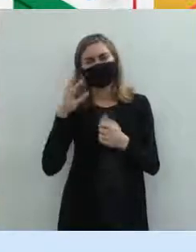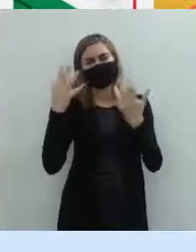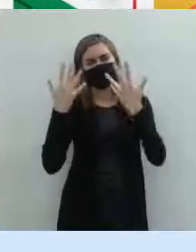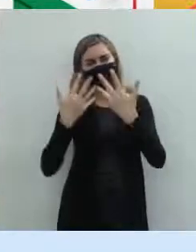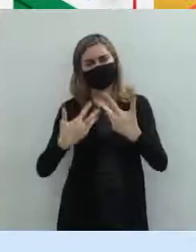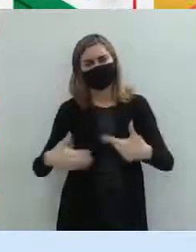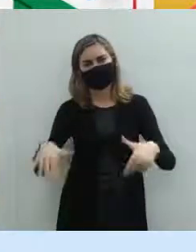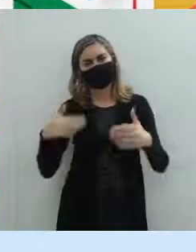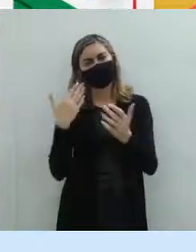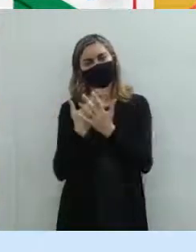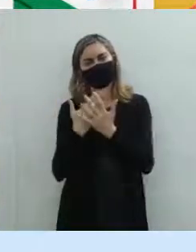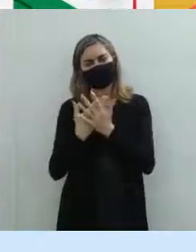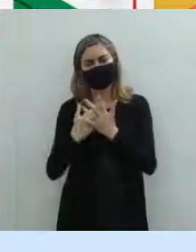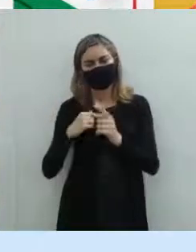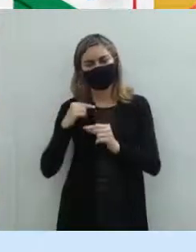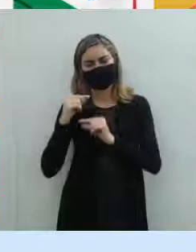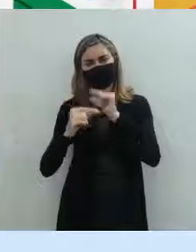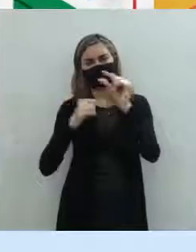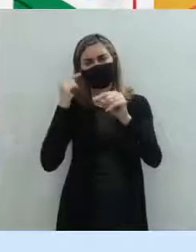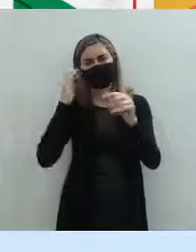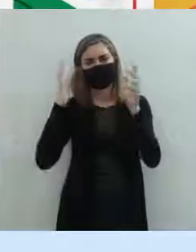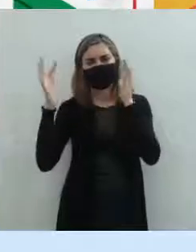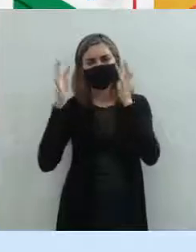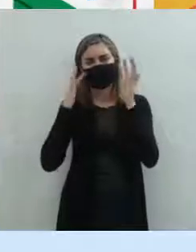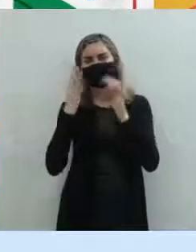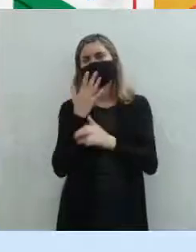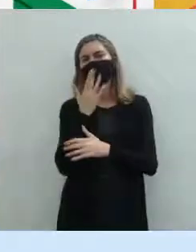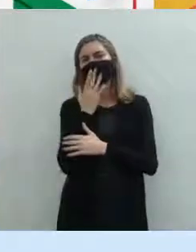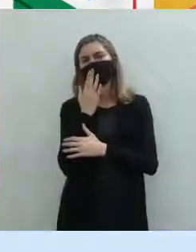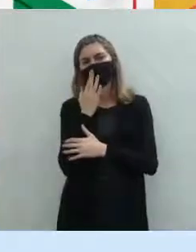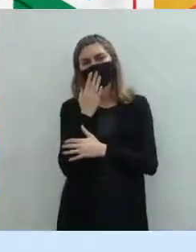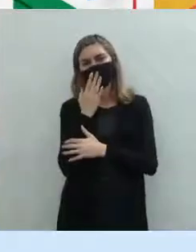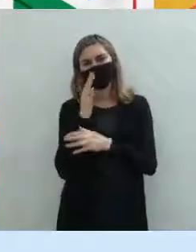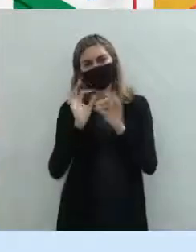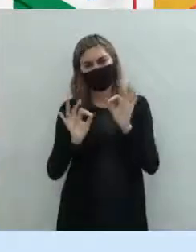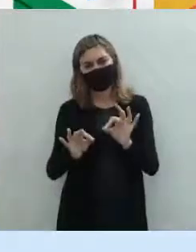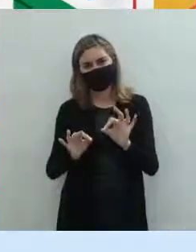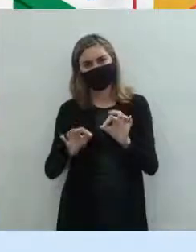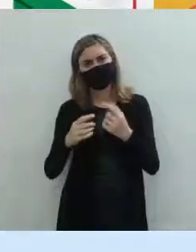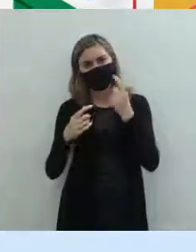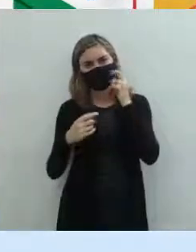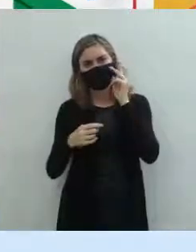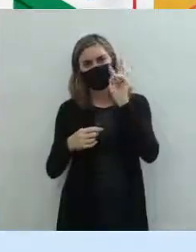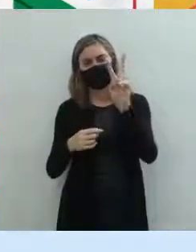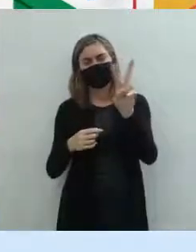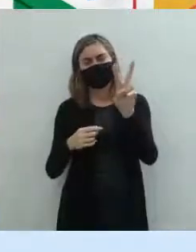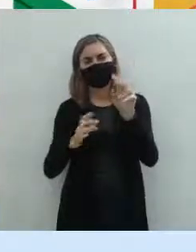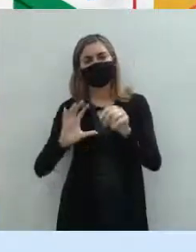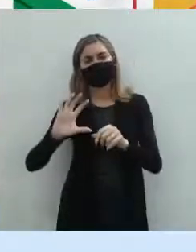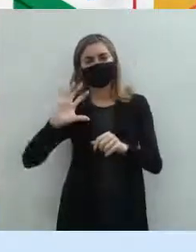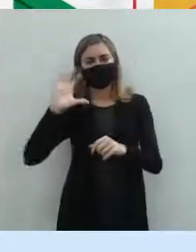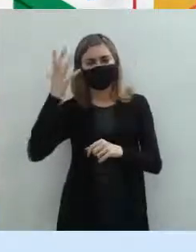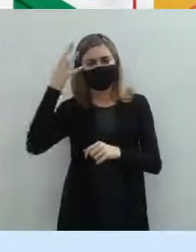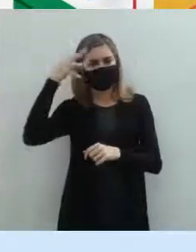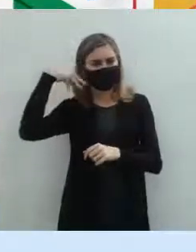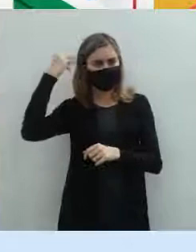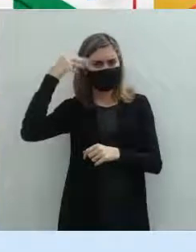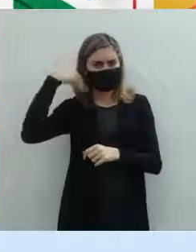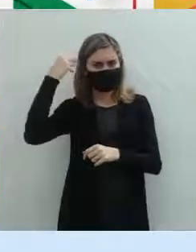gente vai estudar um pouquinho a teoria das cores, tá? Então, aí acontece uma